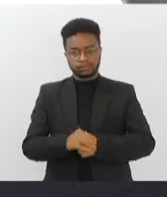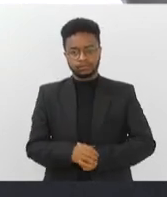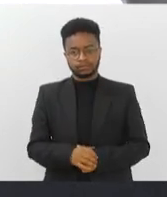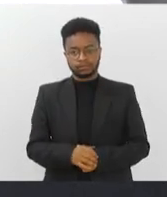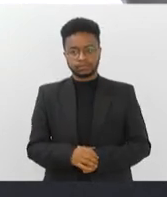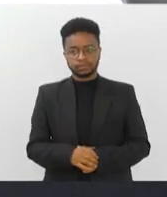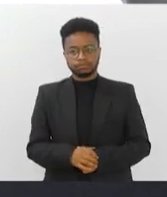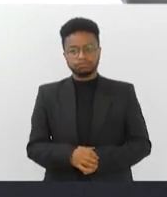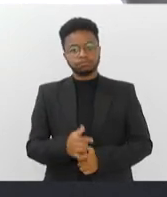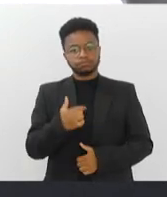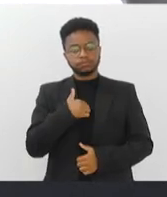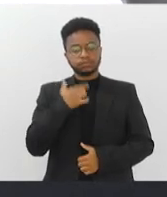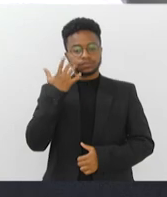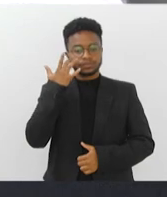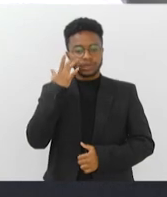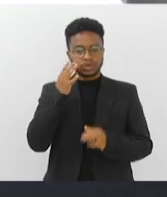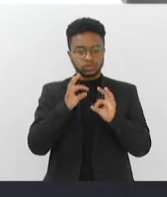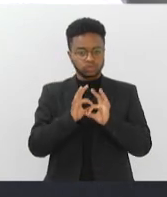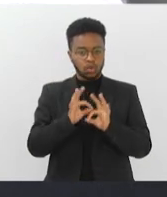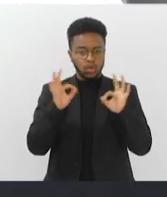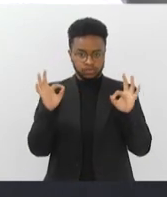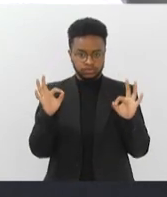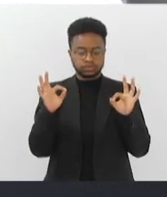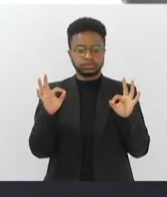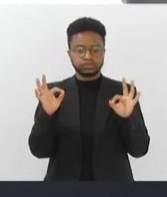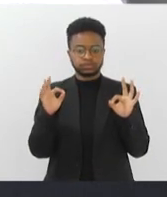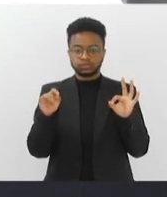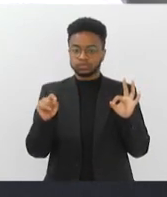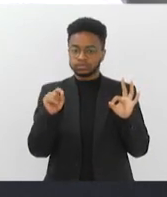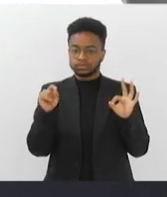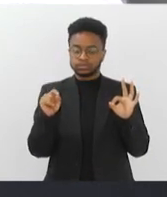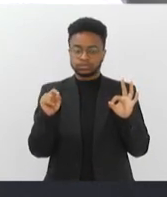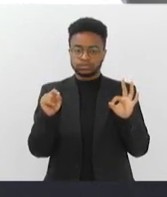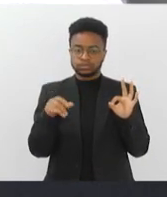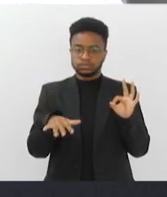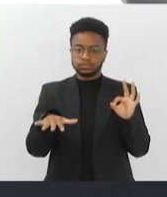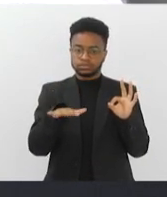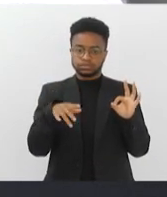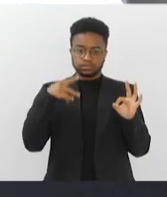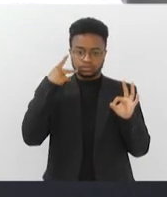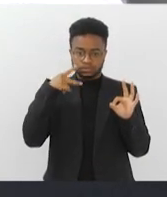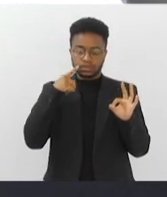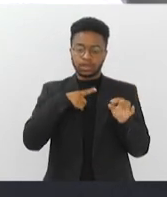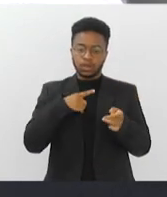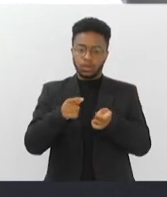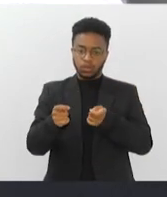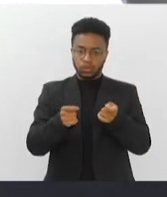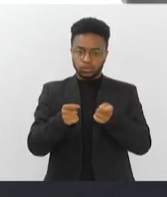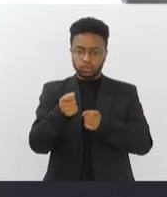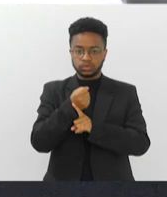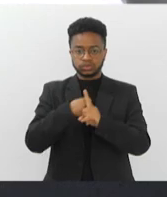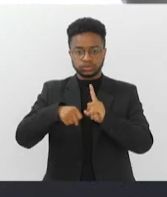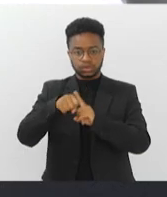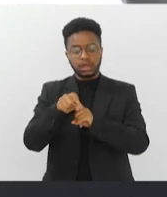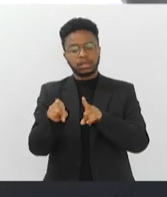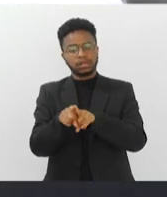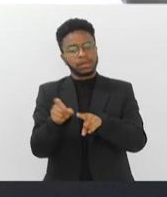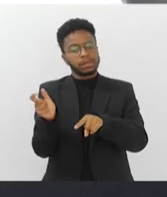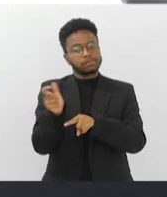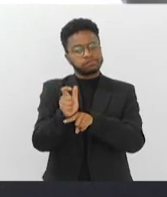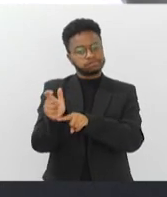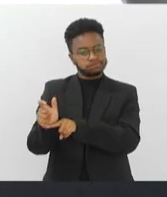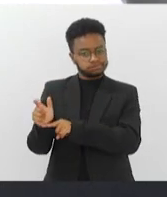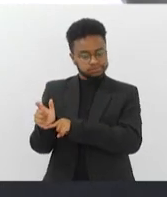Eu acho ótimo que o parlamento seja controlado para a sociedade, criticado, etc.,